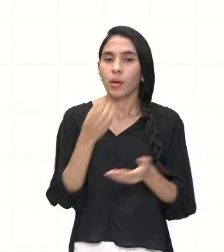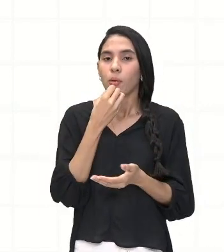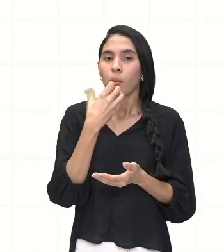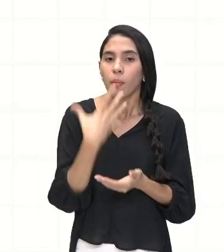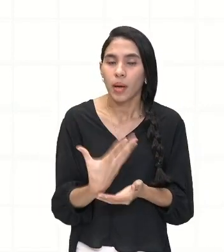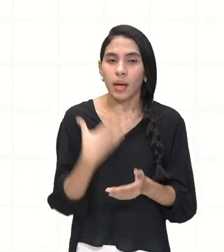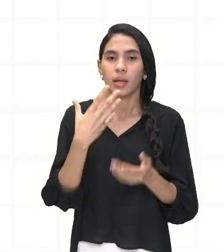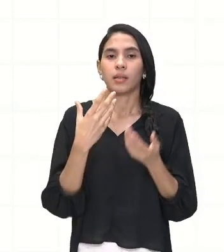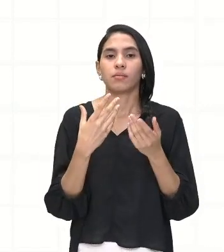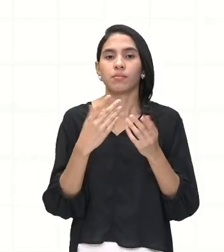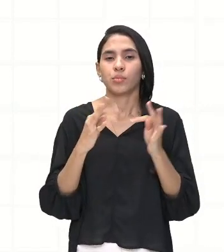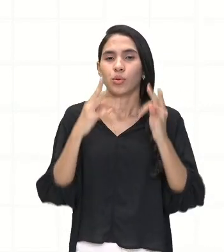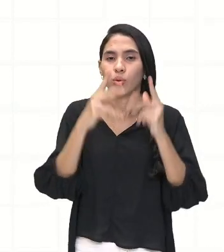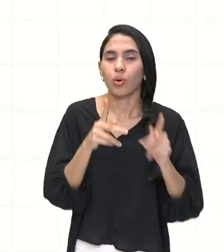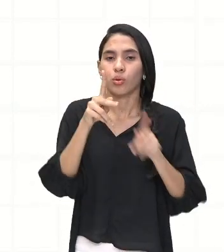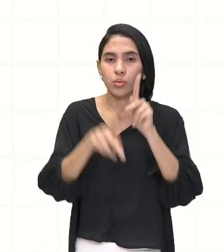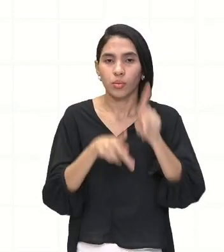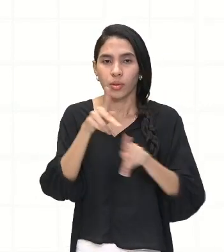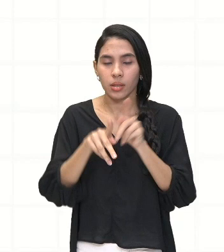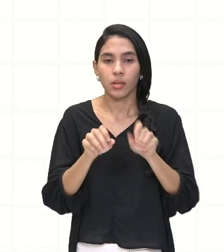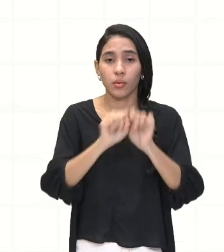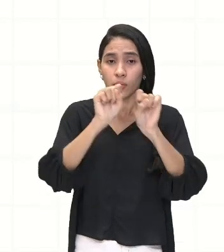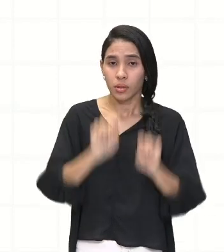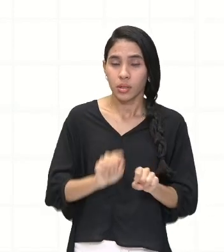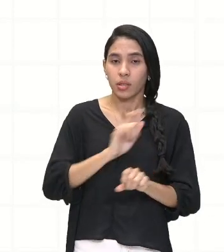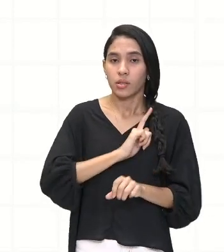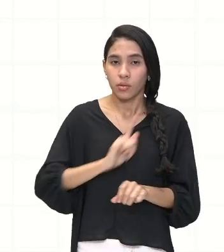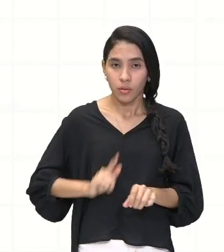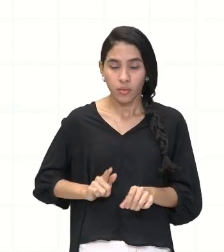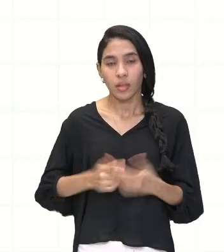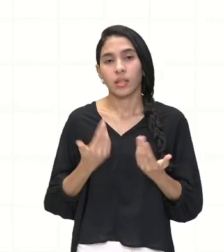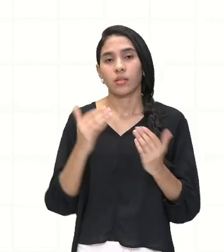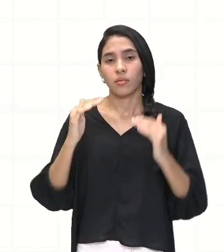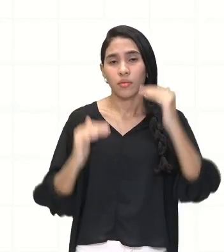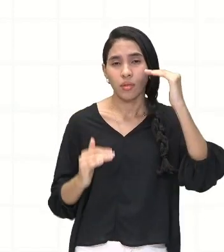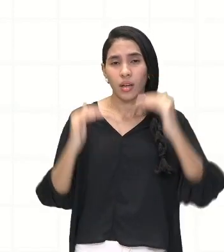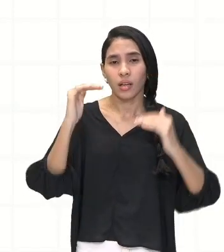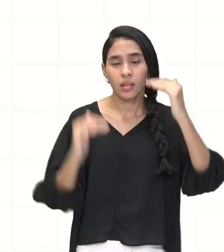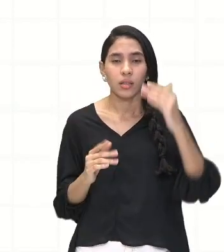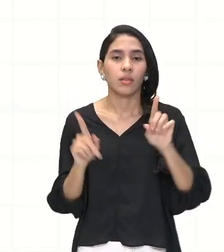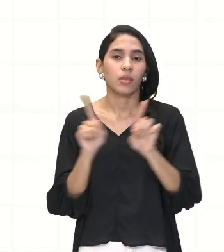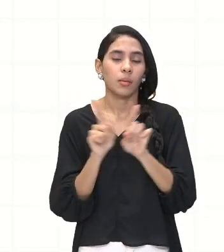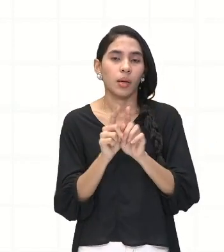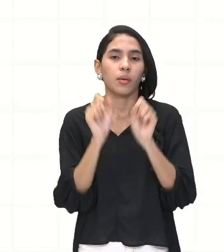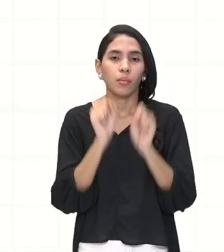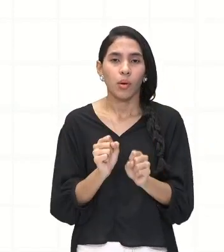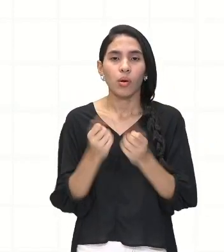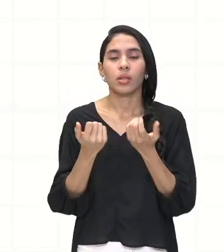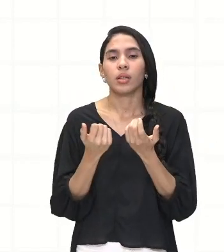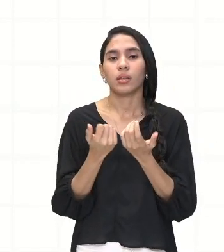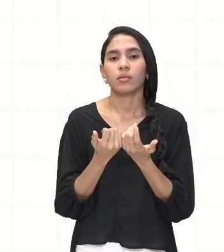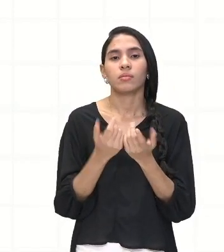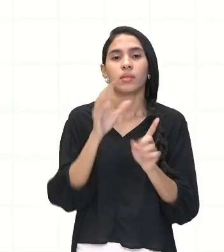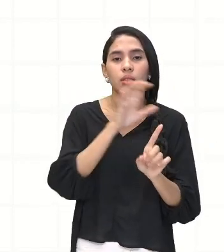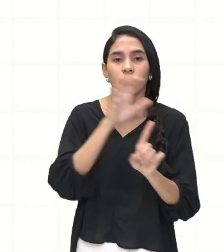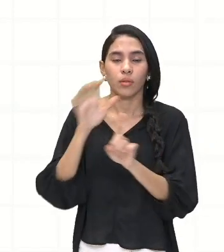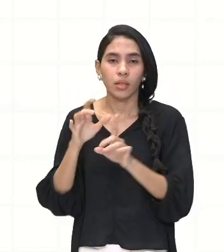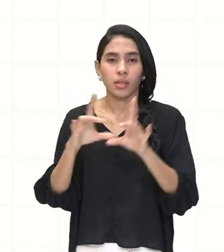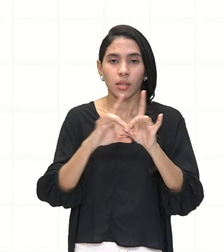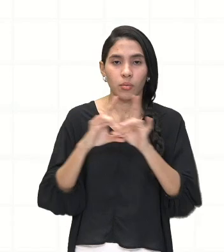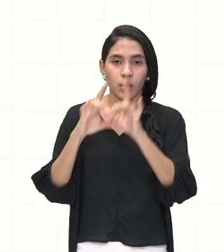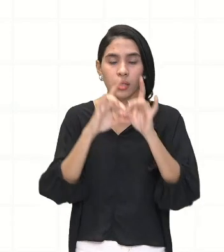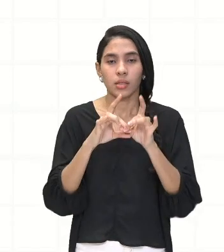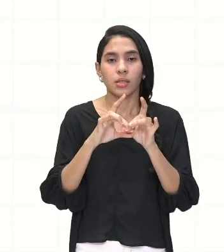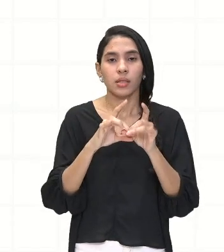da população. Os sistemas de governo variam e podem incluir democracias, monarquias,